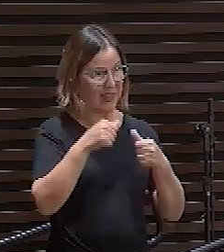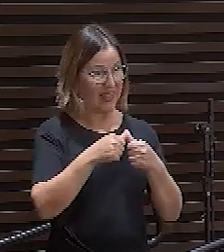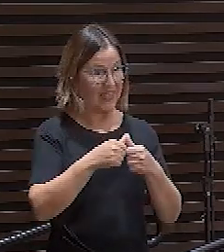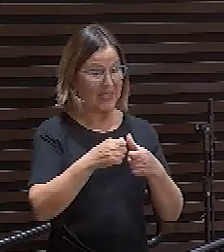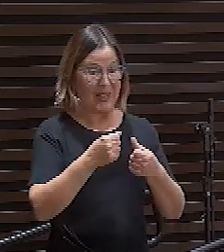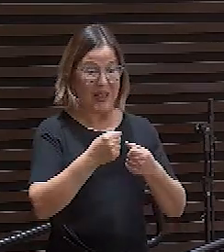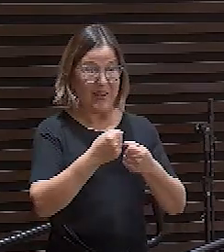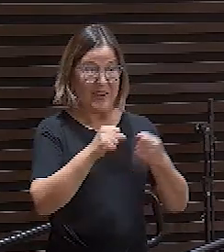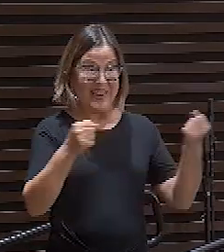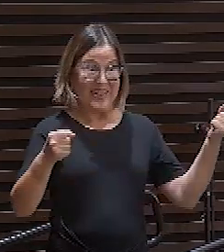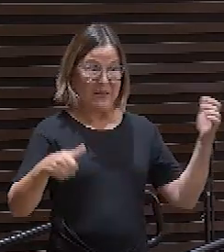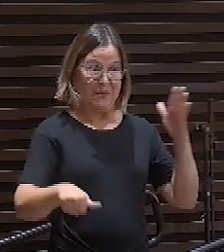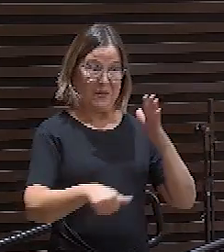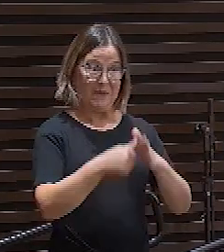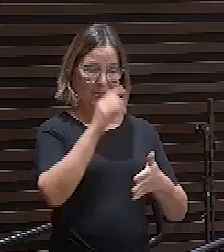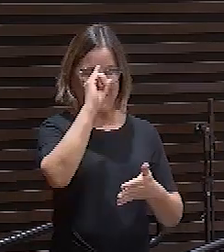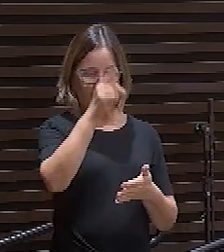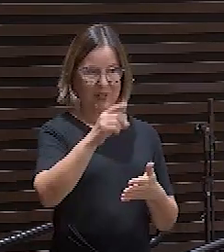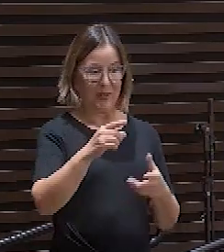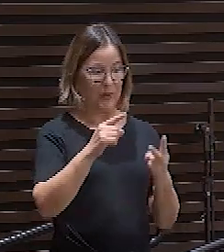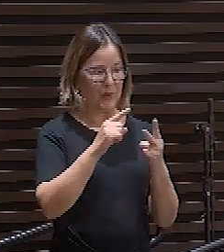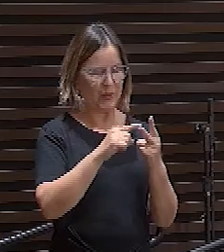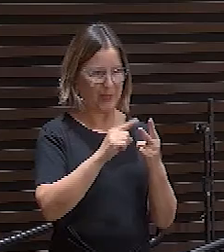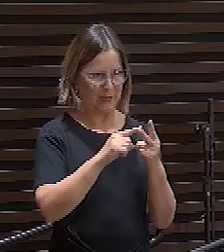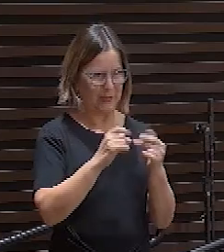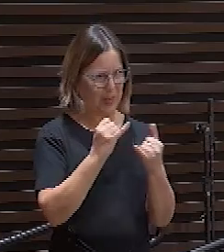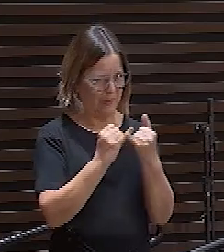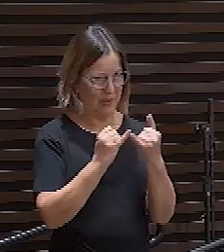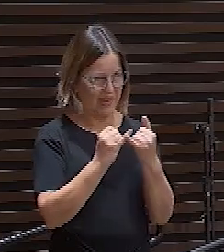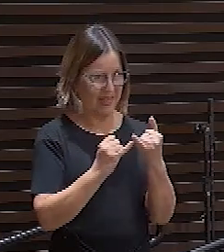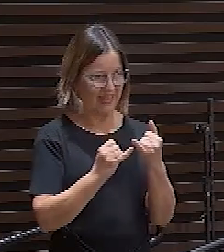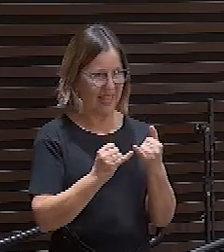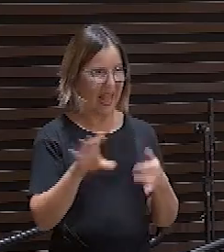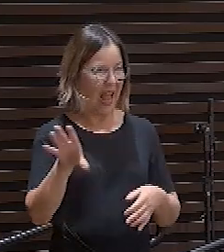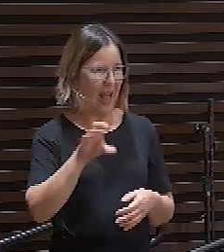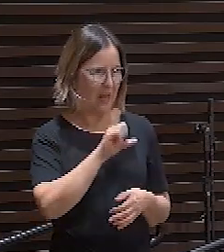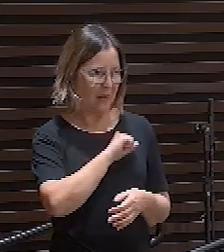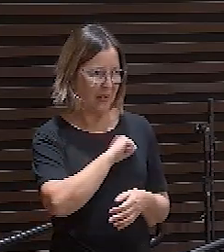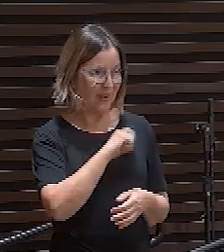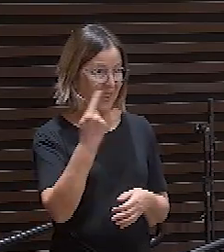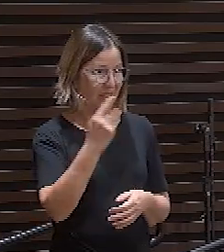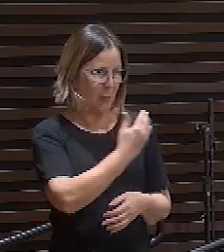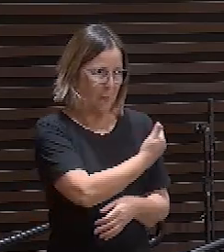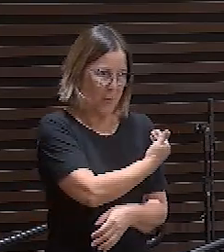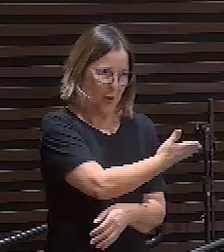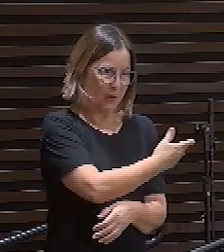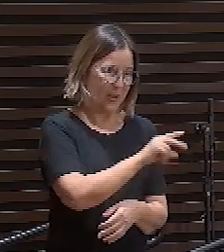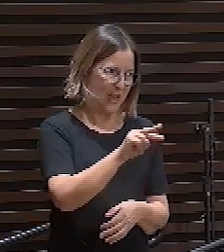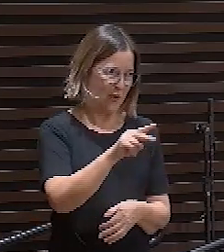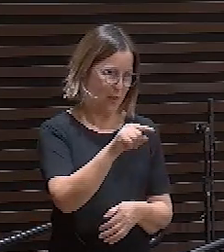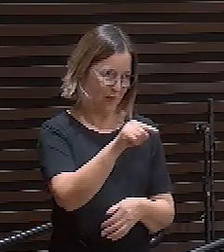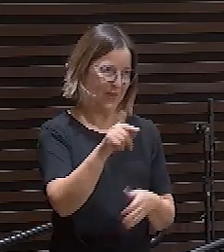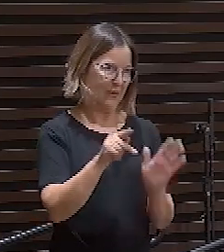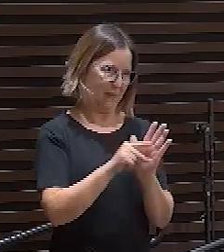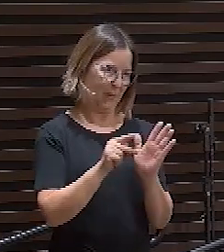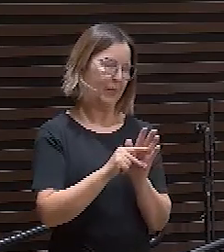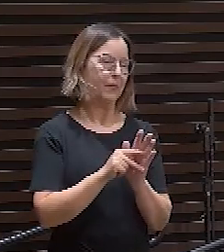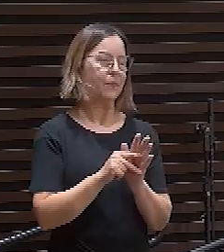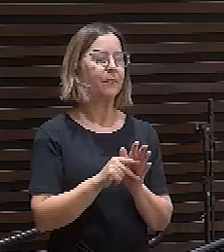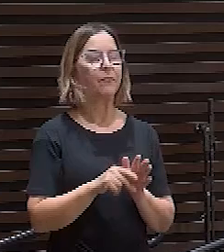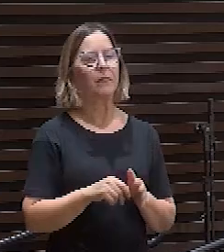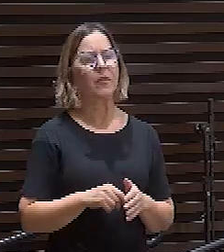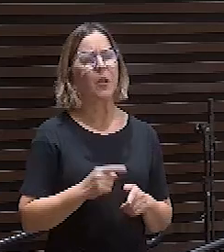grande primeiro mandamento. O segundo, semelhante a este, é: amarás o teu próximo como a ti mesmo. Por que eu